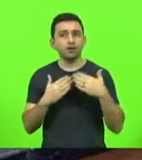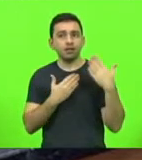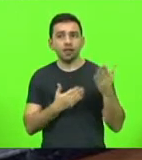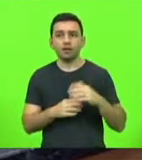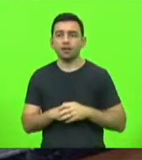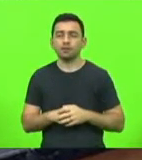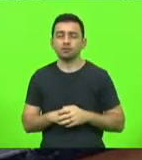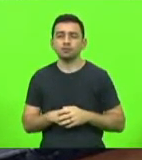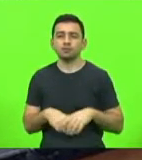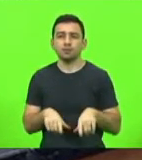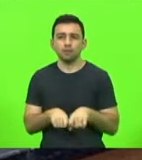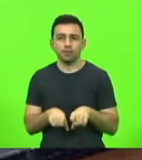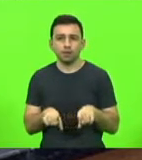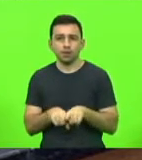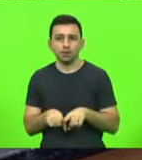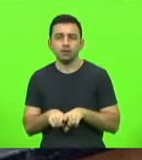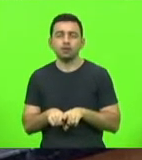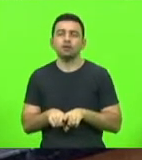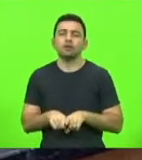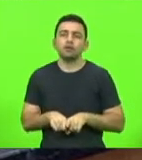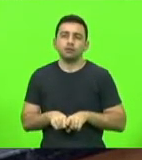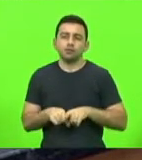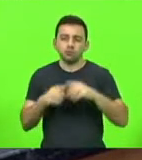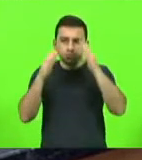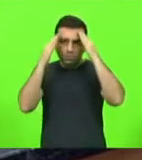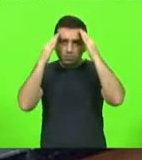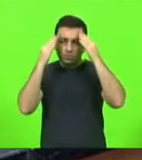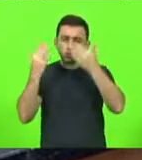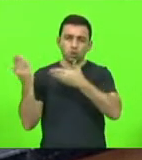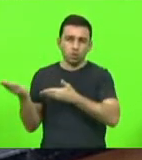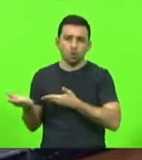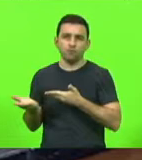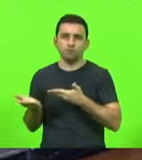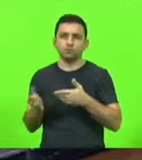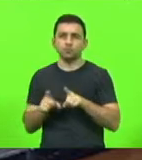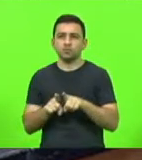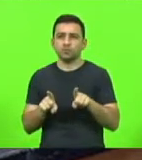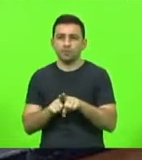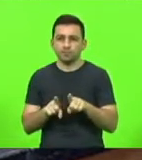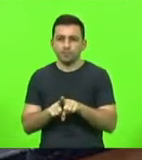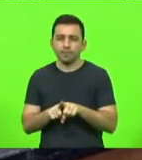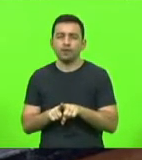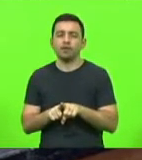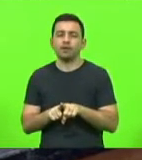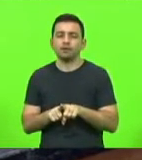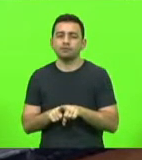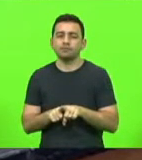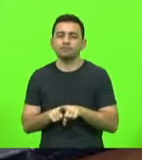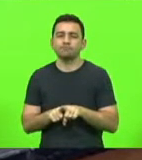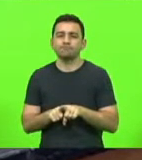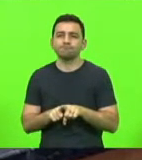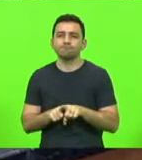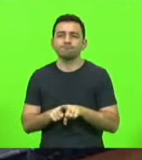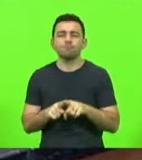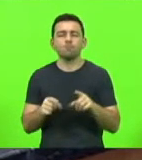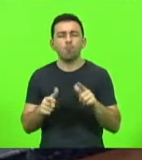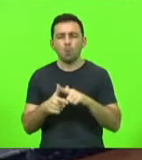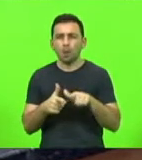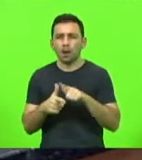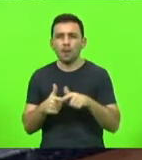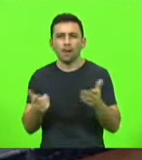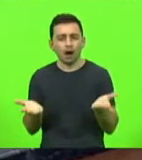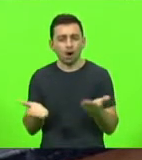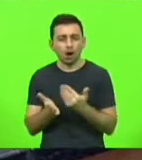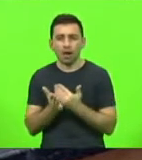Milton Obos, que mora na cidade de Rio do Sul, hoje o maior problema que nós temos é da Serra